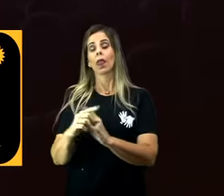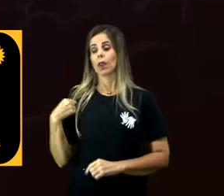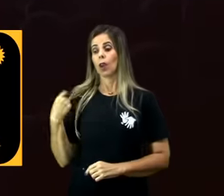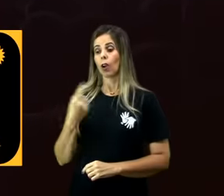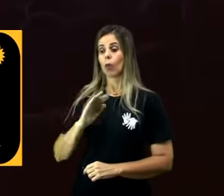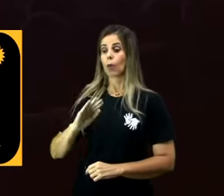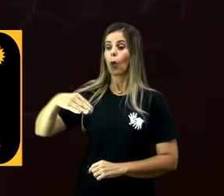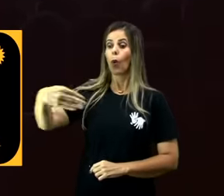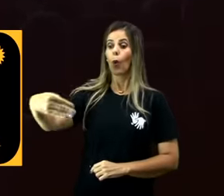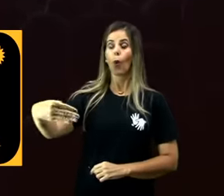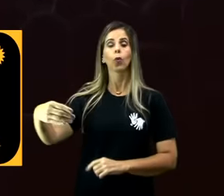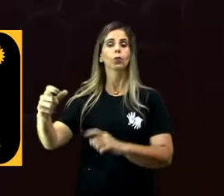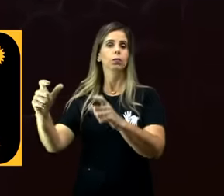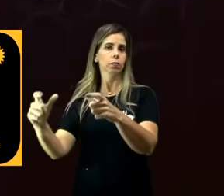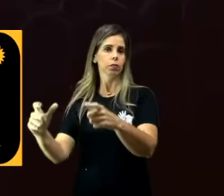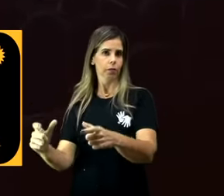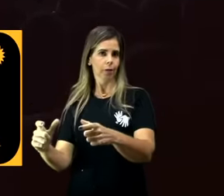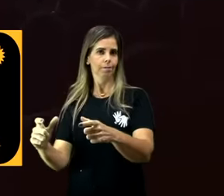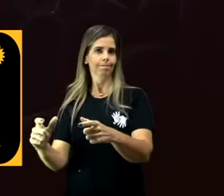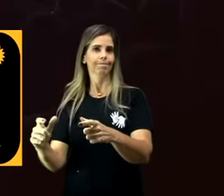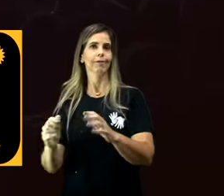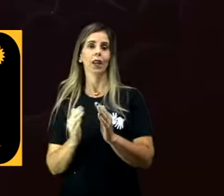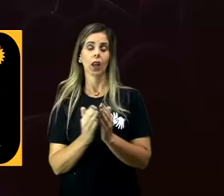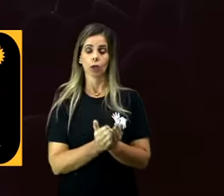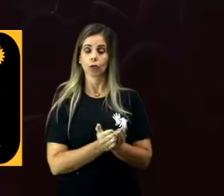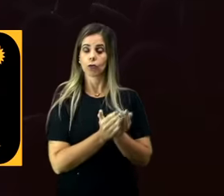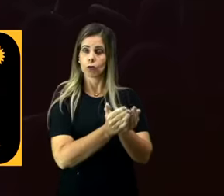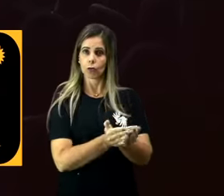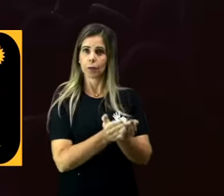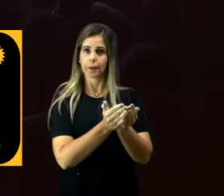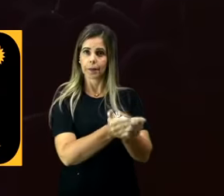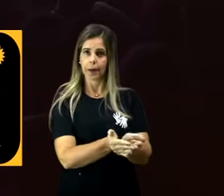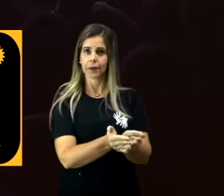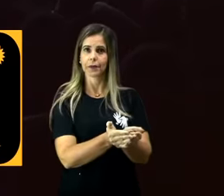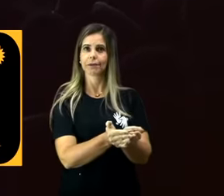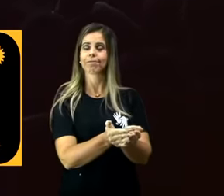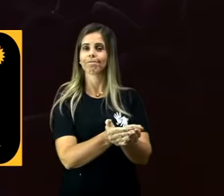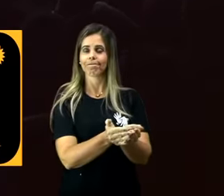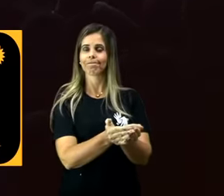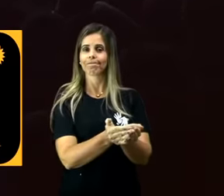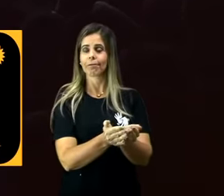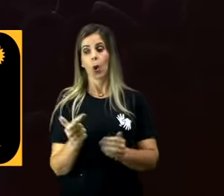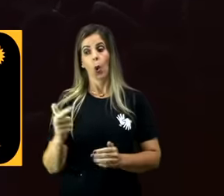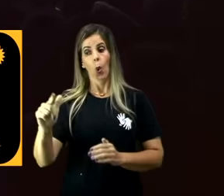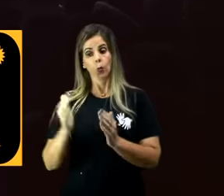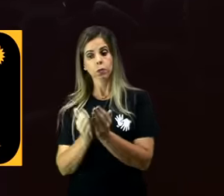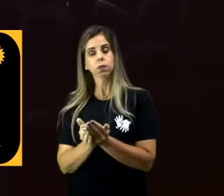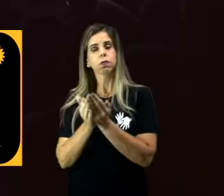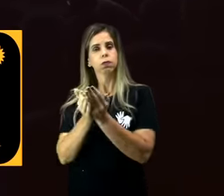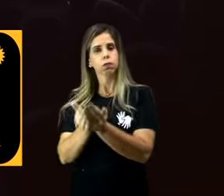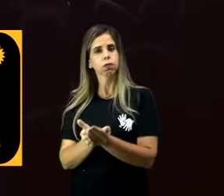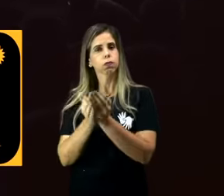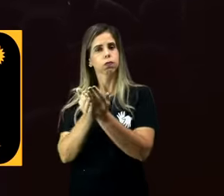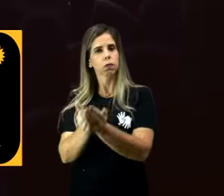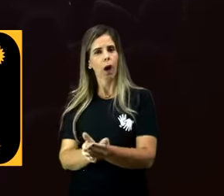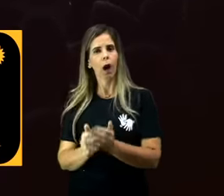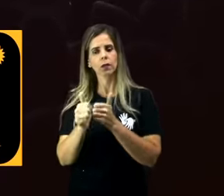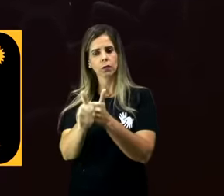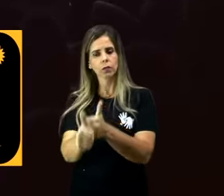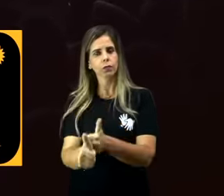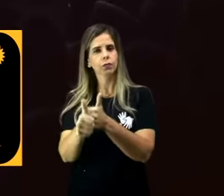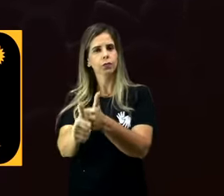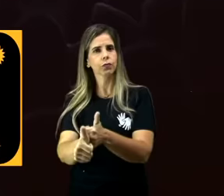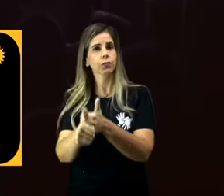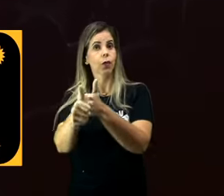multidão, eles o levaram no barco, assim como estava. Outros barcos também acompanhavam. Levantou-se um